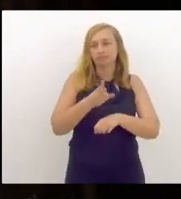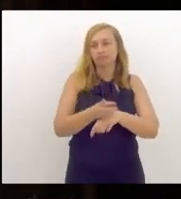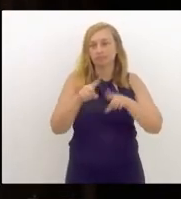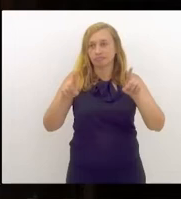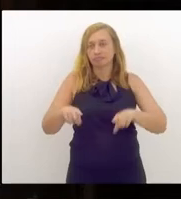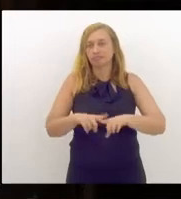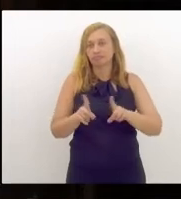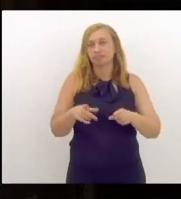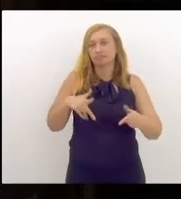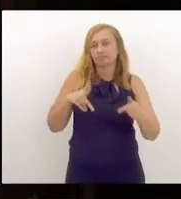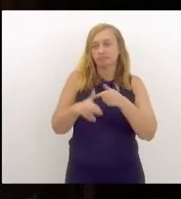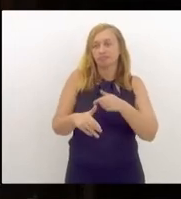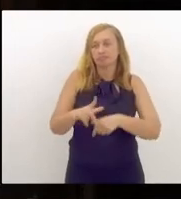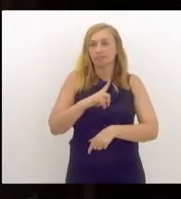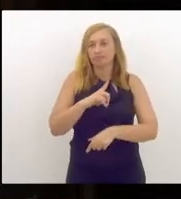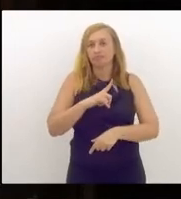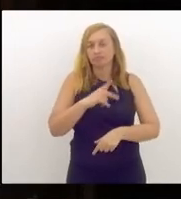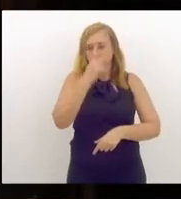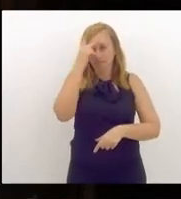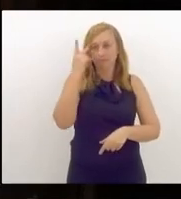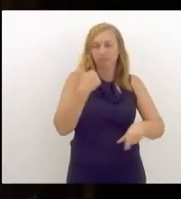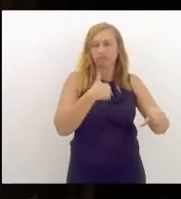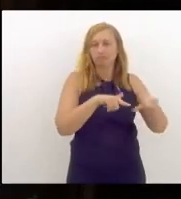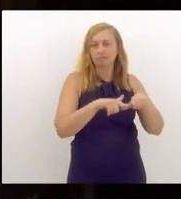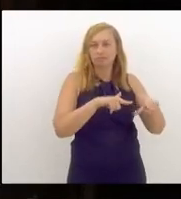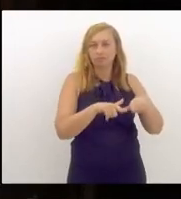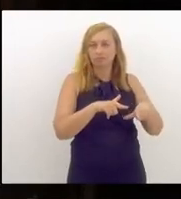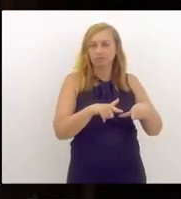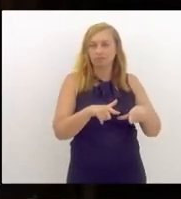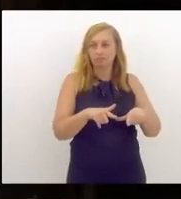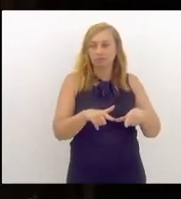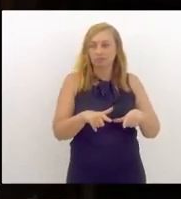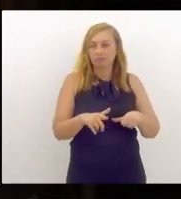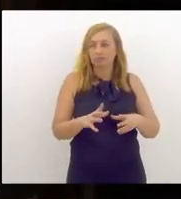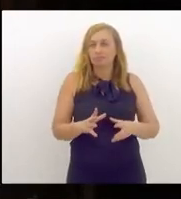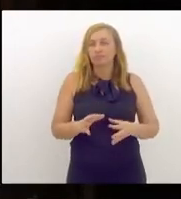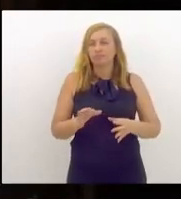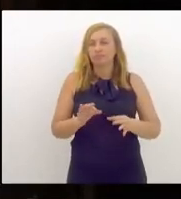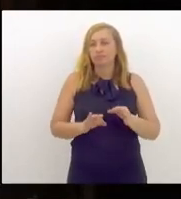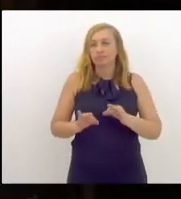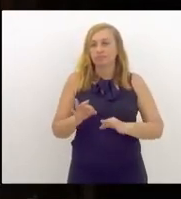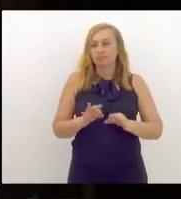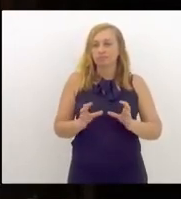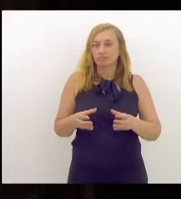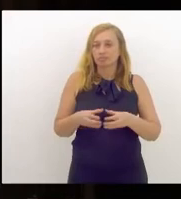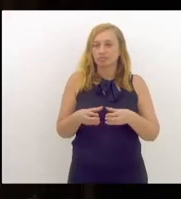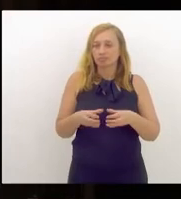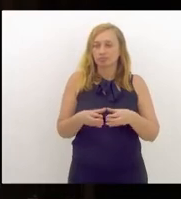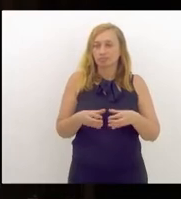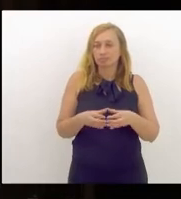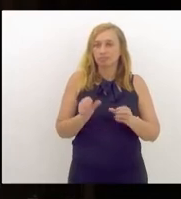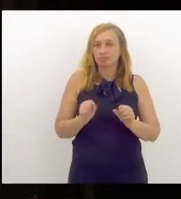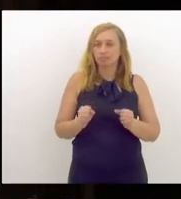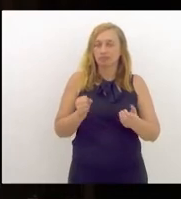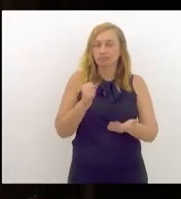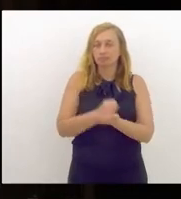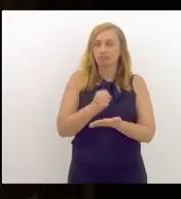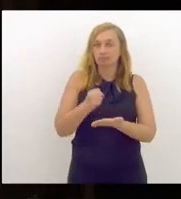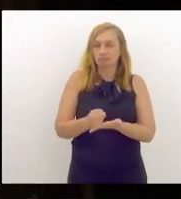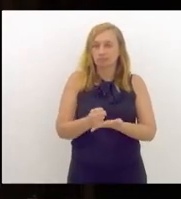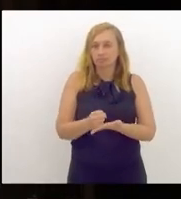o impedimento de que os trabalhadores que se auto organizam no estado do Rio de Janeiro em cooperativas possam ser contratados através